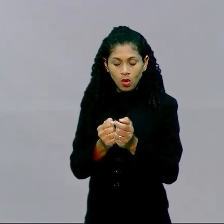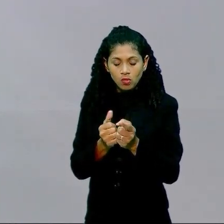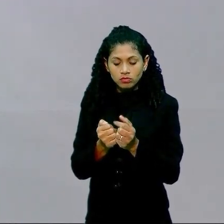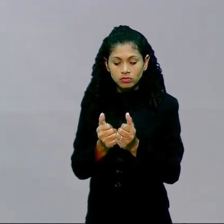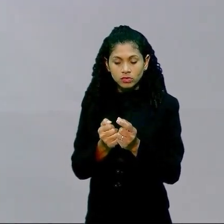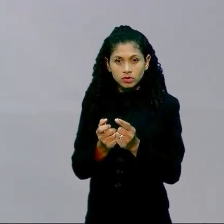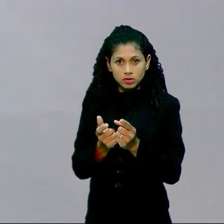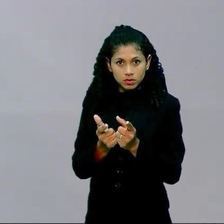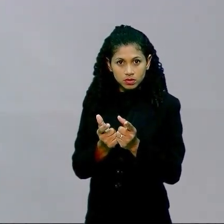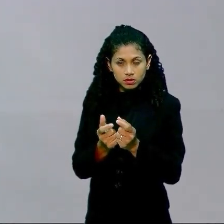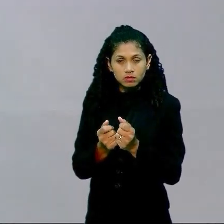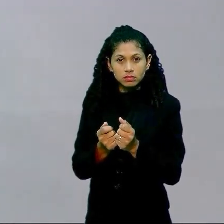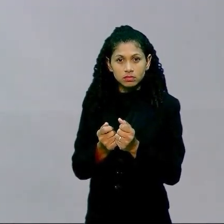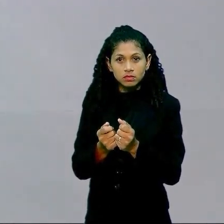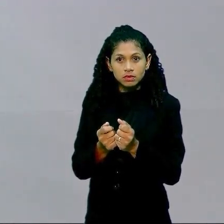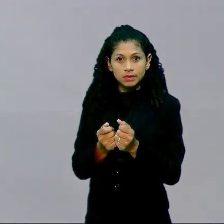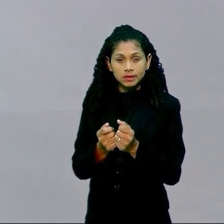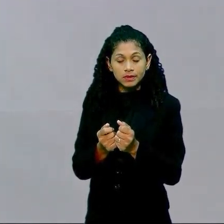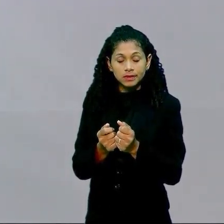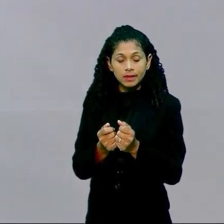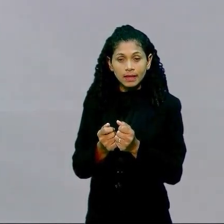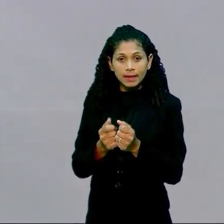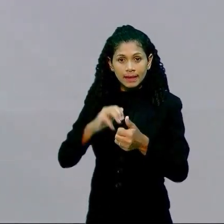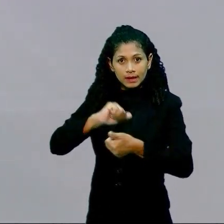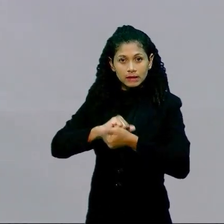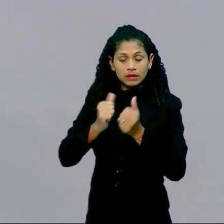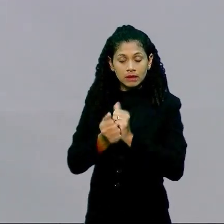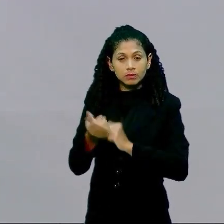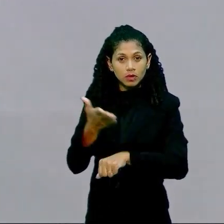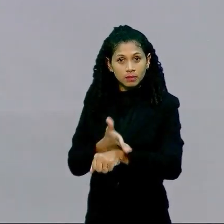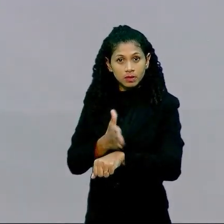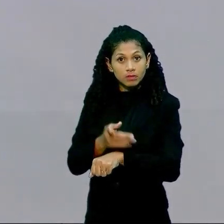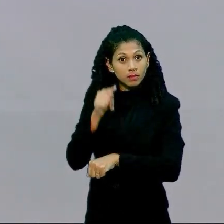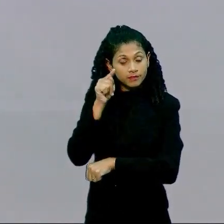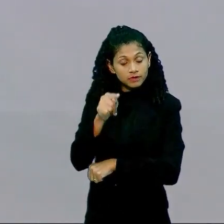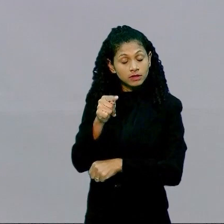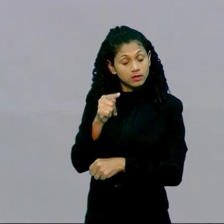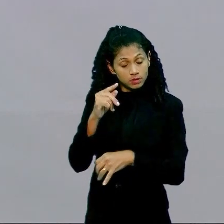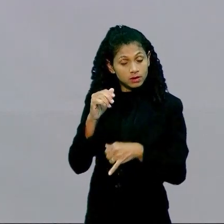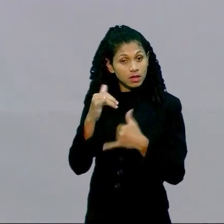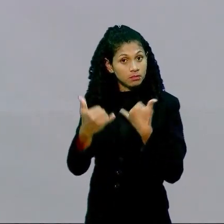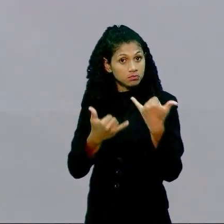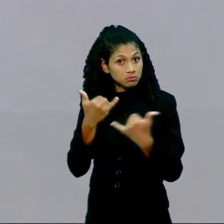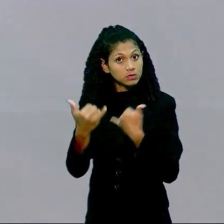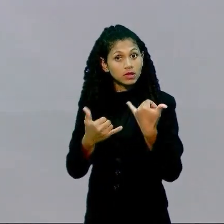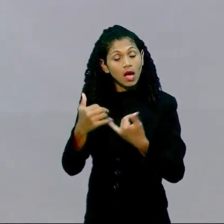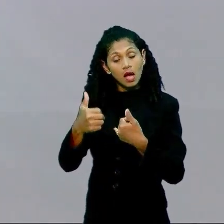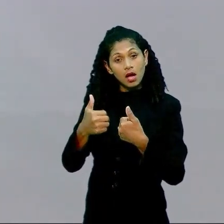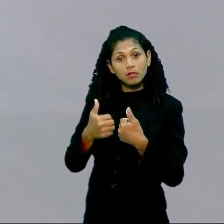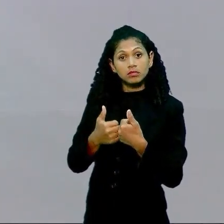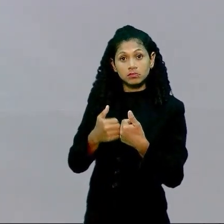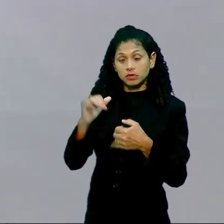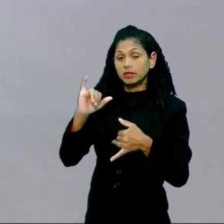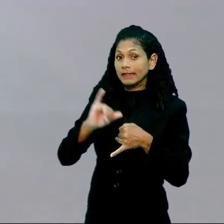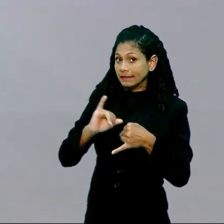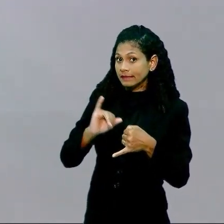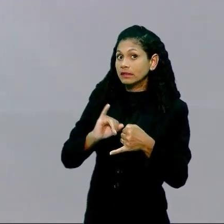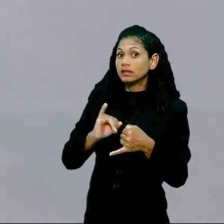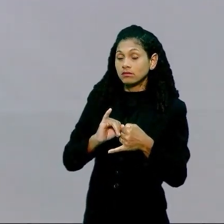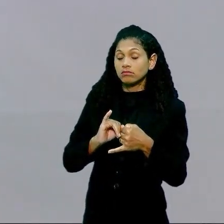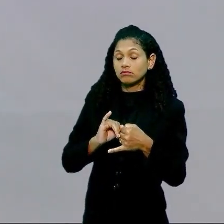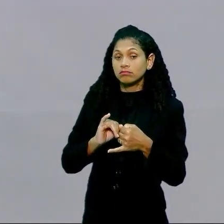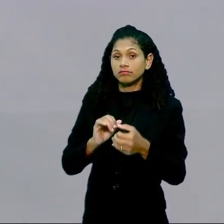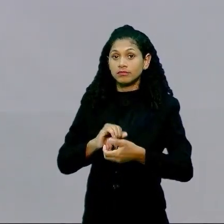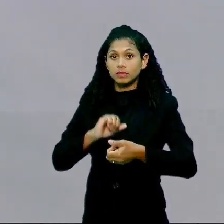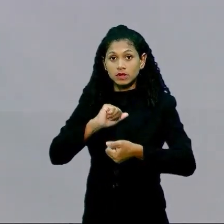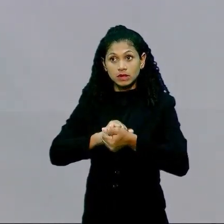prática para você realizá-la. Por isso que não vai ser efetivamente uma competição, porque vai ser uma prática adaptada. E quem é que adapta? É o jogo.